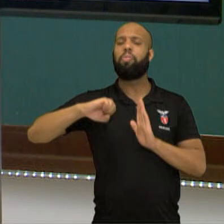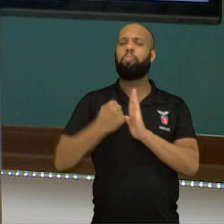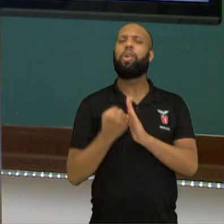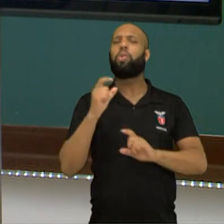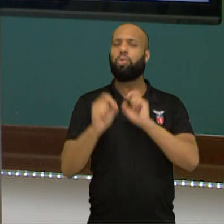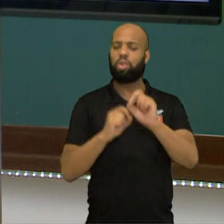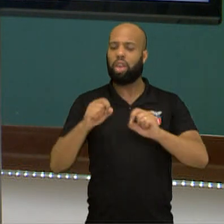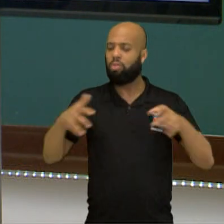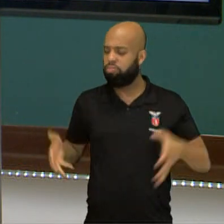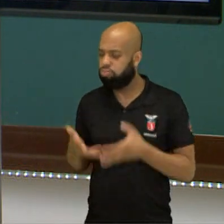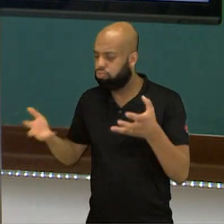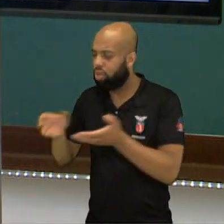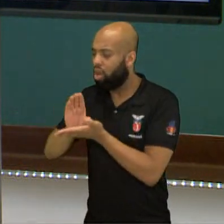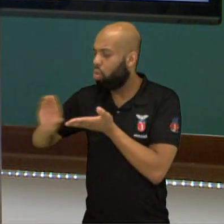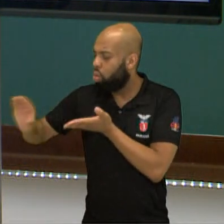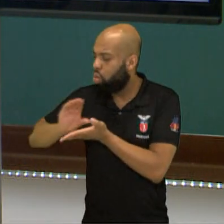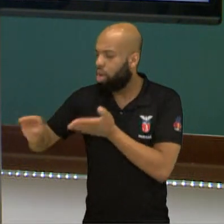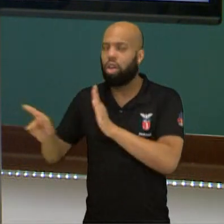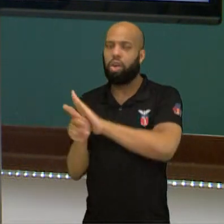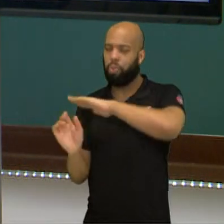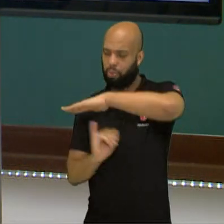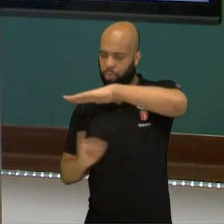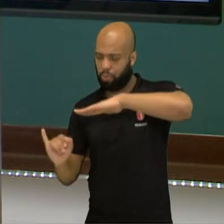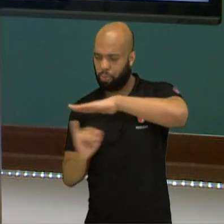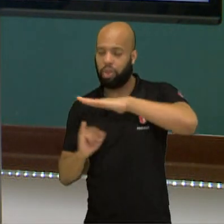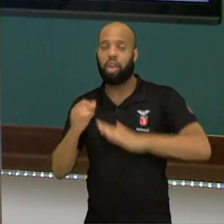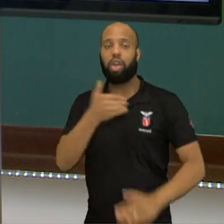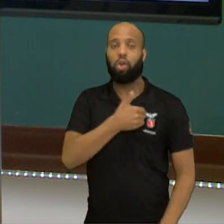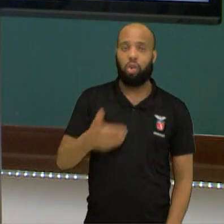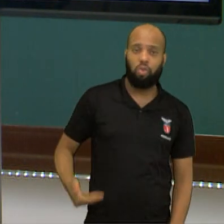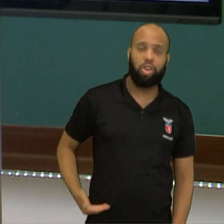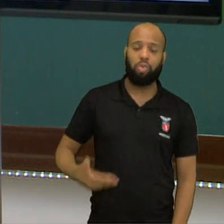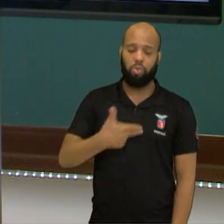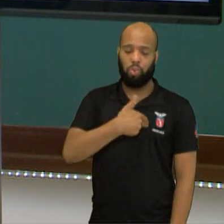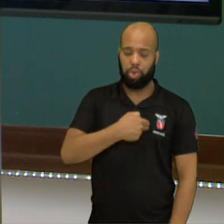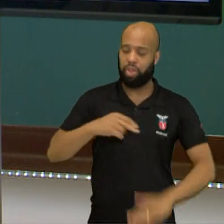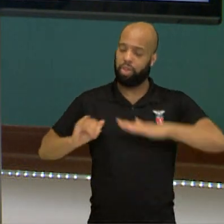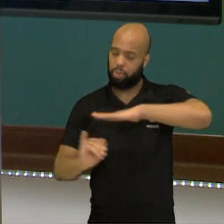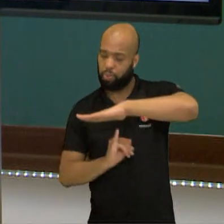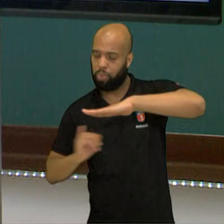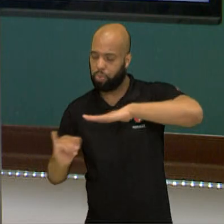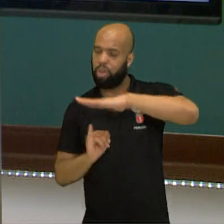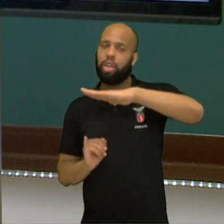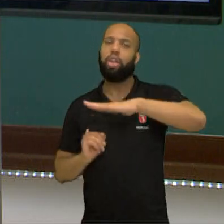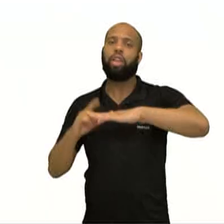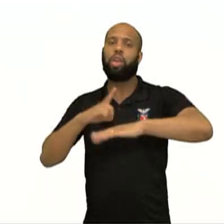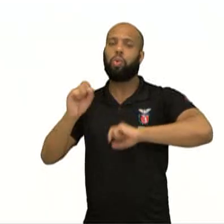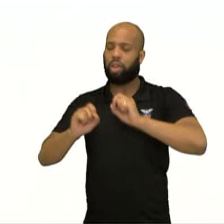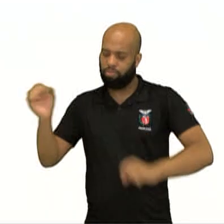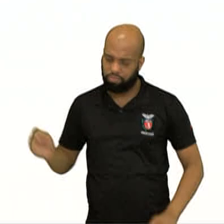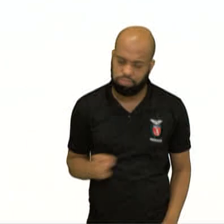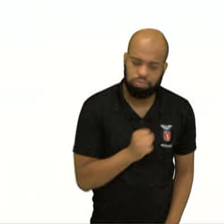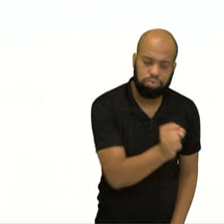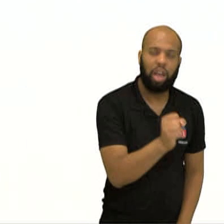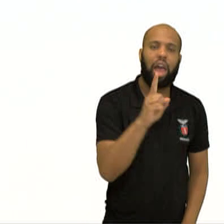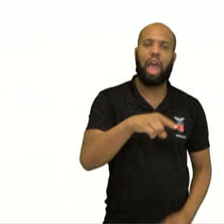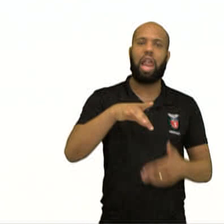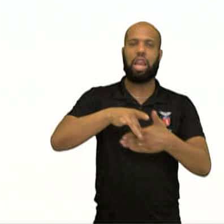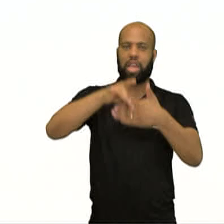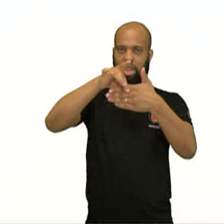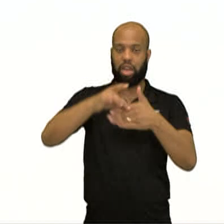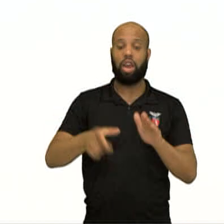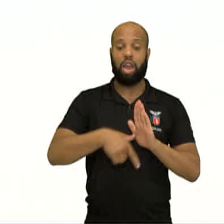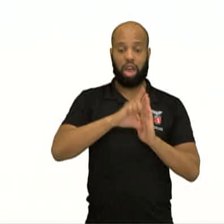à indústria. No governo de Getúlio Vargas, a indústria assumiu a posição de liderança que antes era